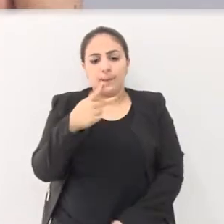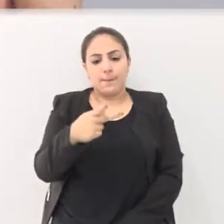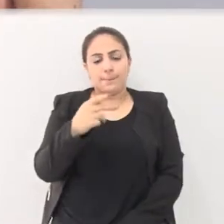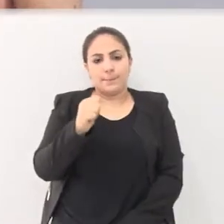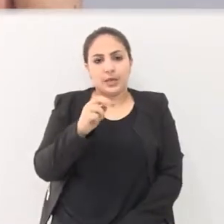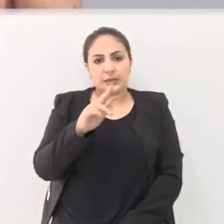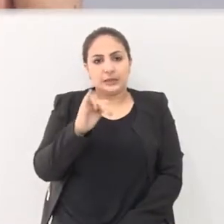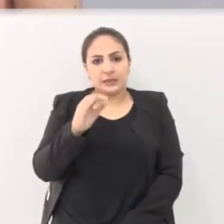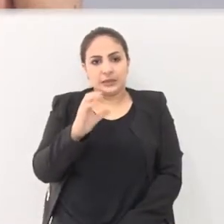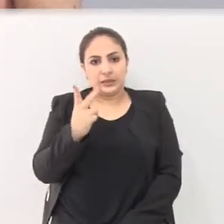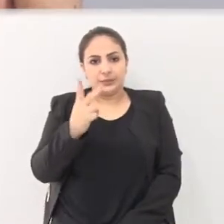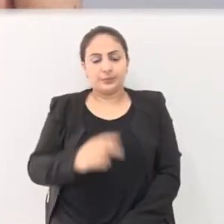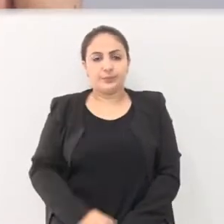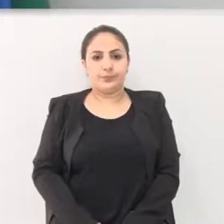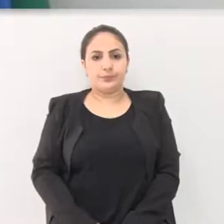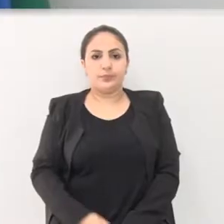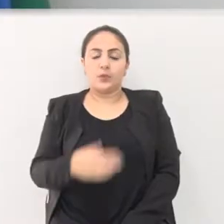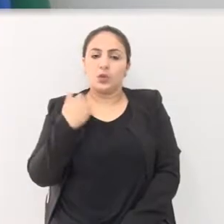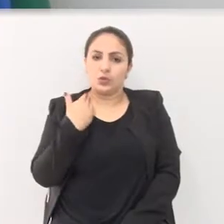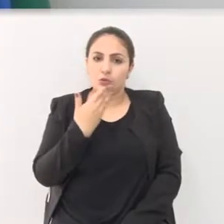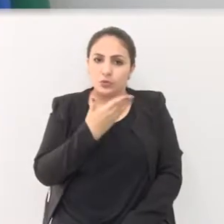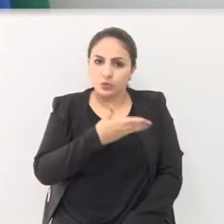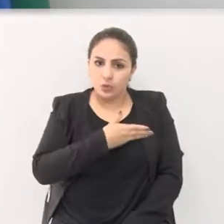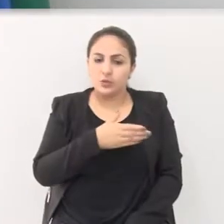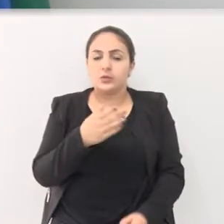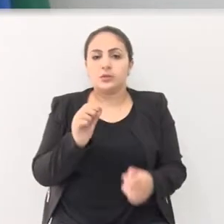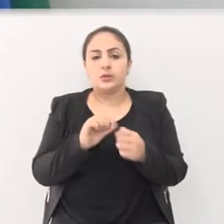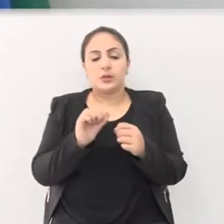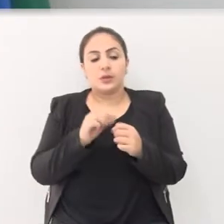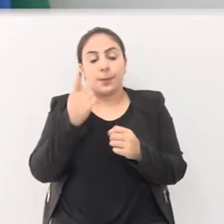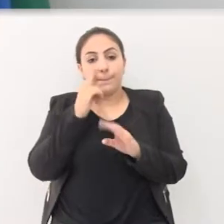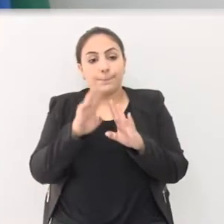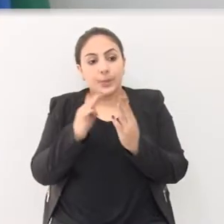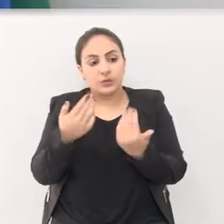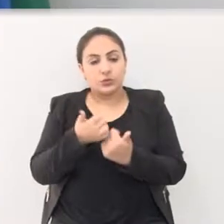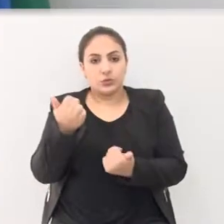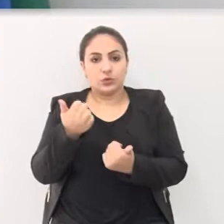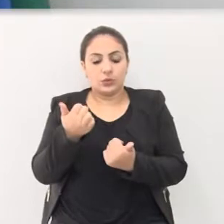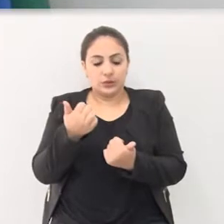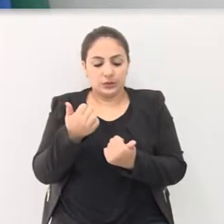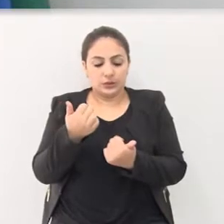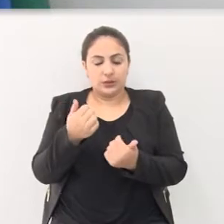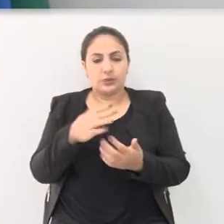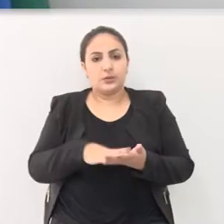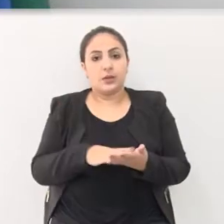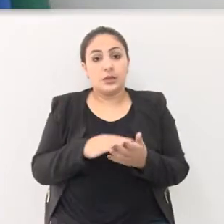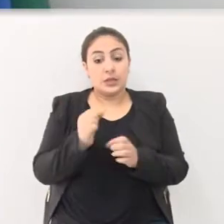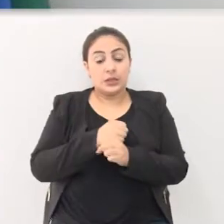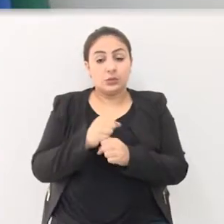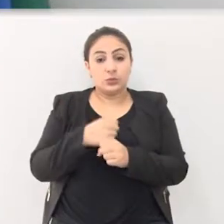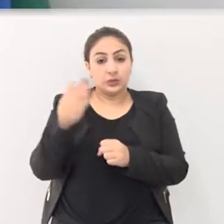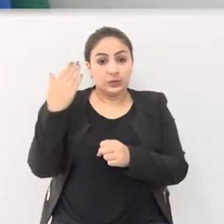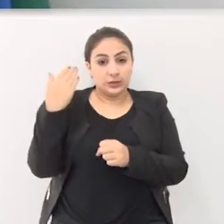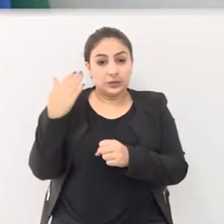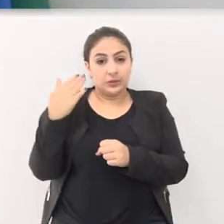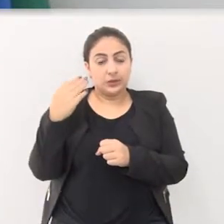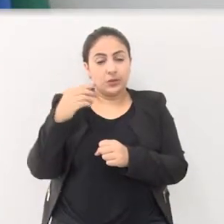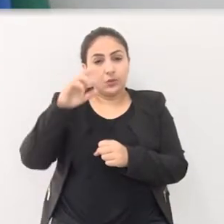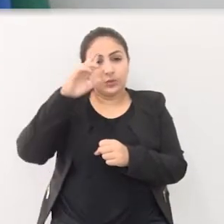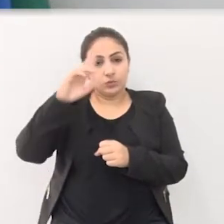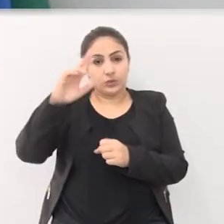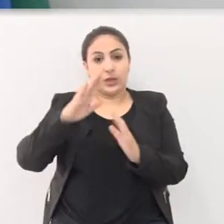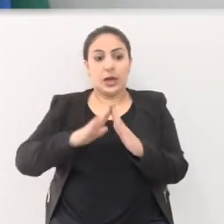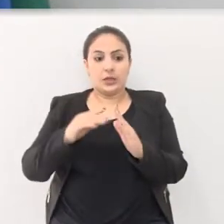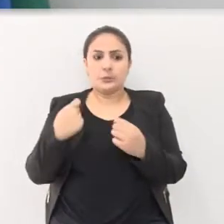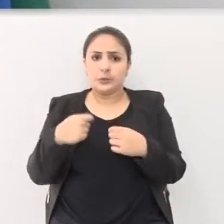presidente Patrick Cavalcante. Nós encaminhamos com a mesa, então, para que se voltasse como no passado, né? Alguns anos atrás, o diretor